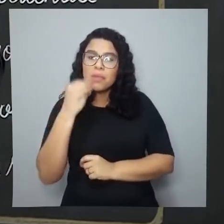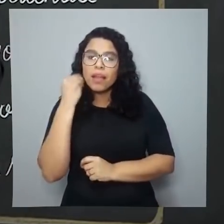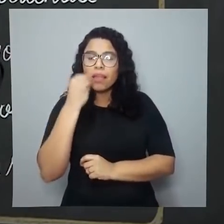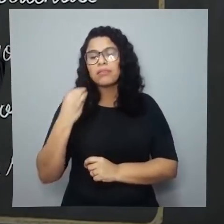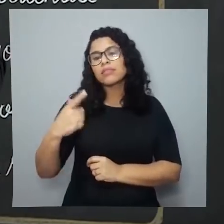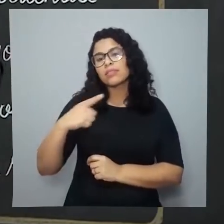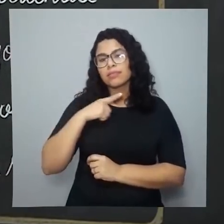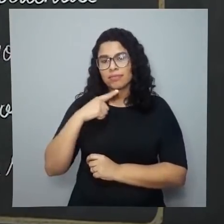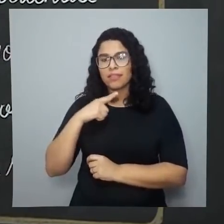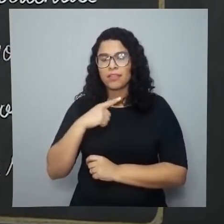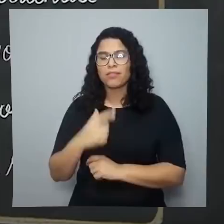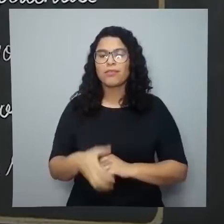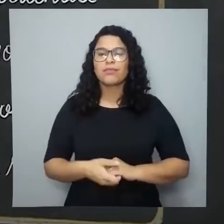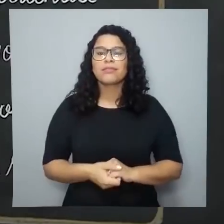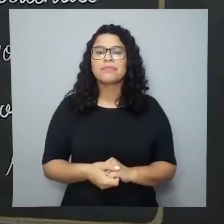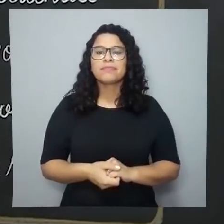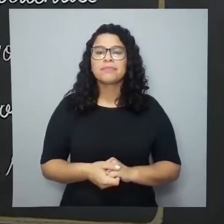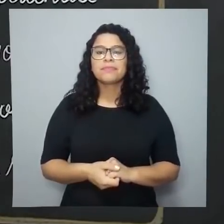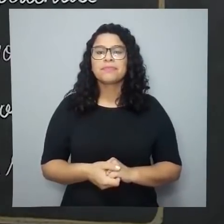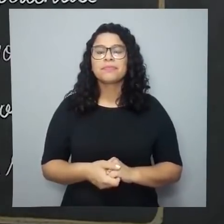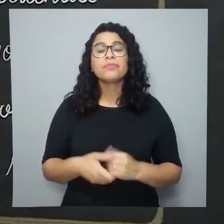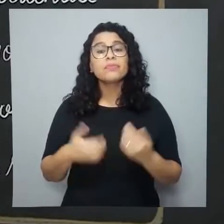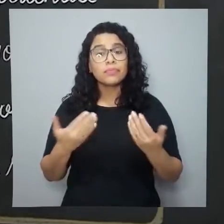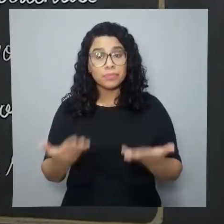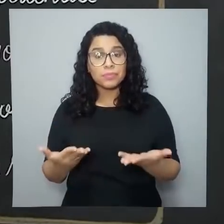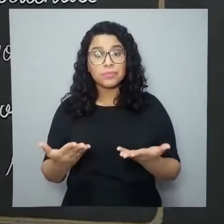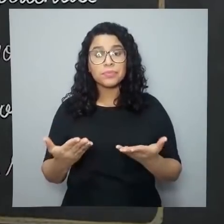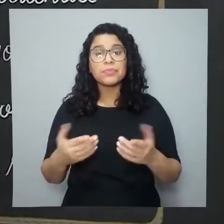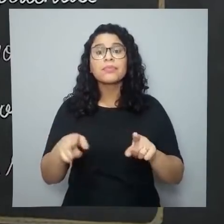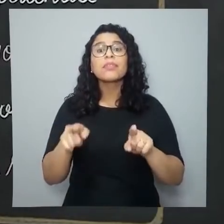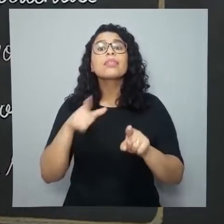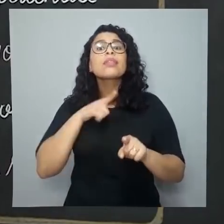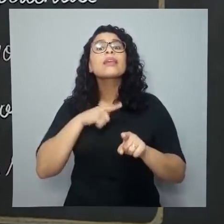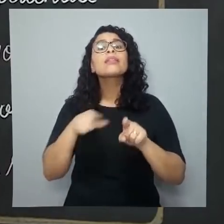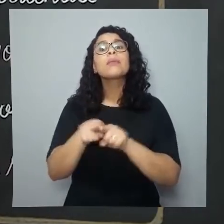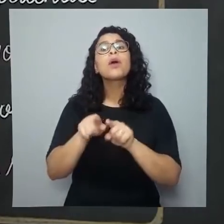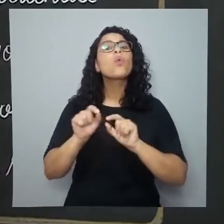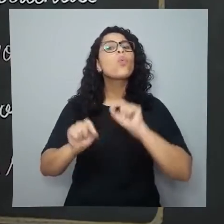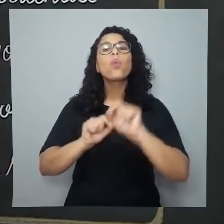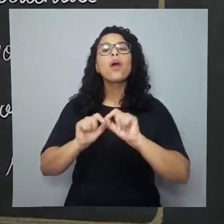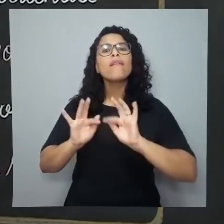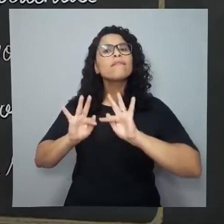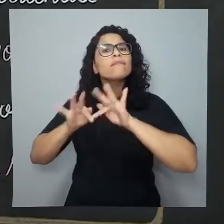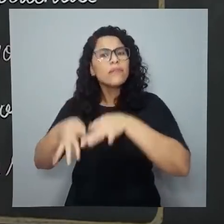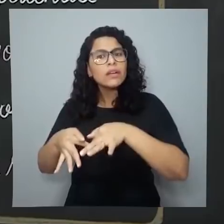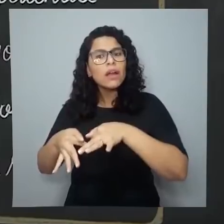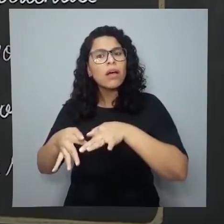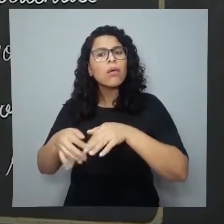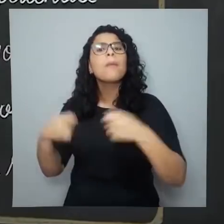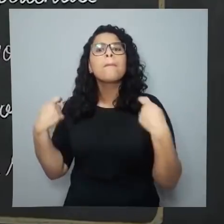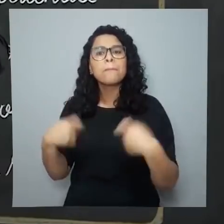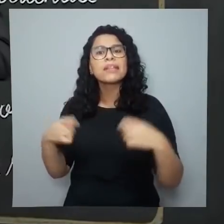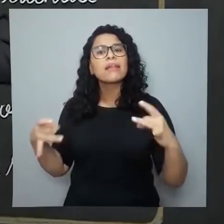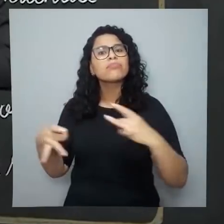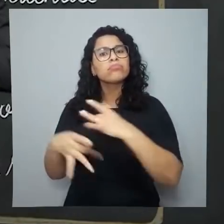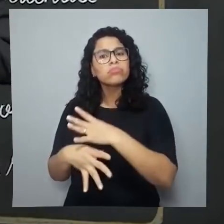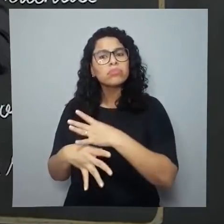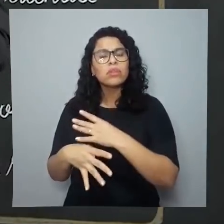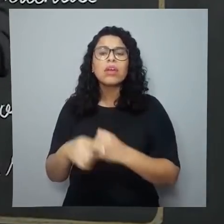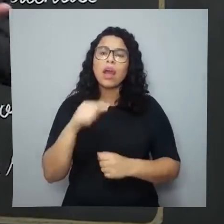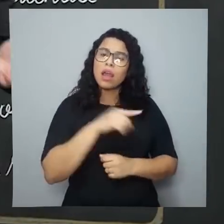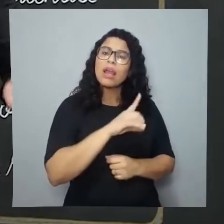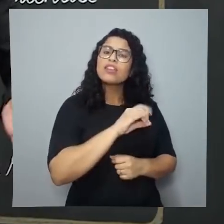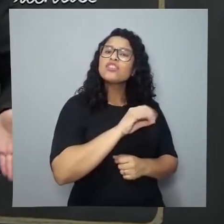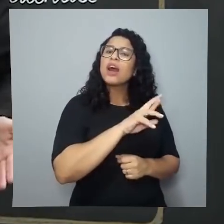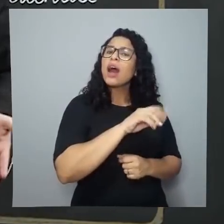pessoas envolvidas na descrição do relato. Bom, existe um desfecho no relato pessoal. Diferente do diário, que pode não ter desfecho nenhum. Pode